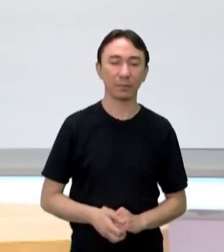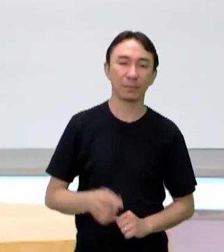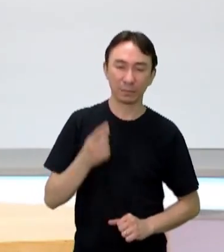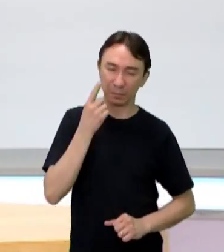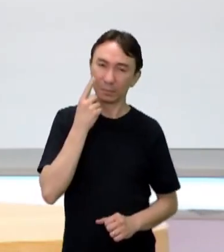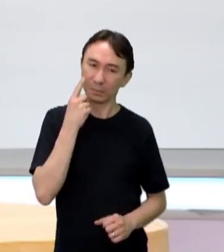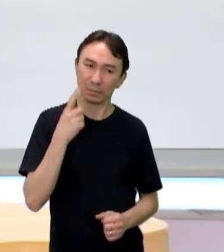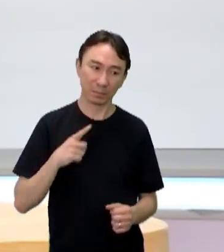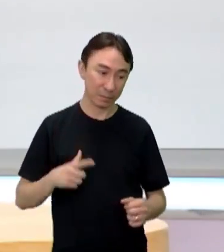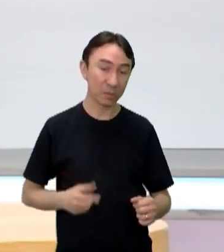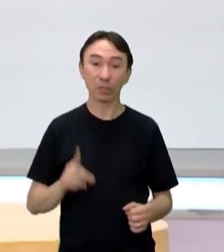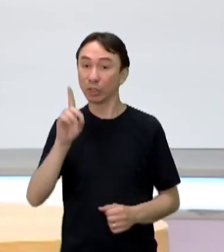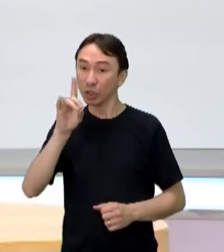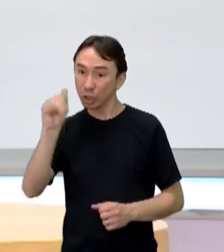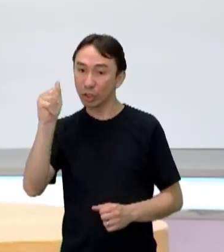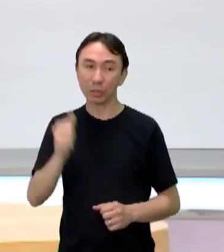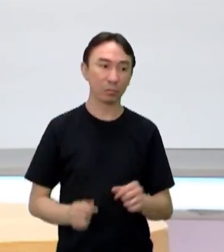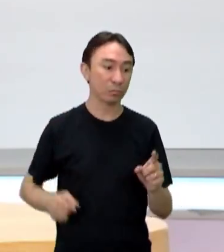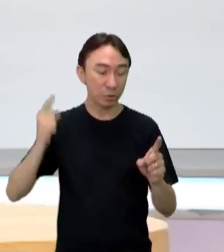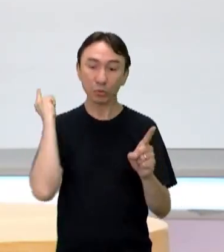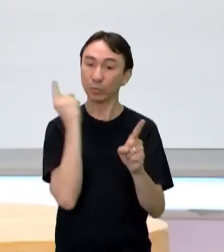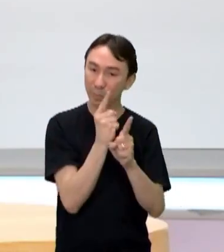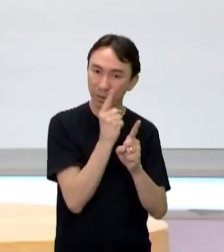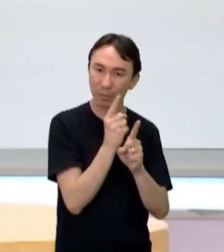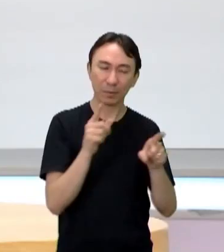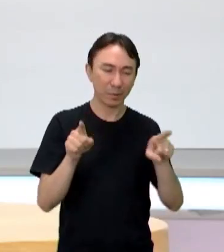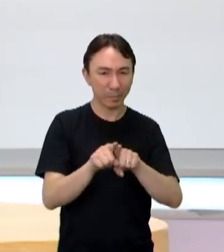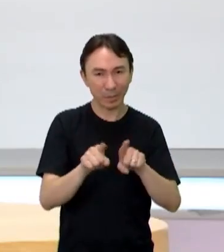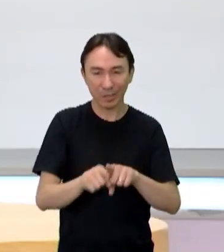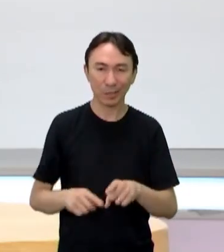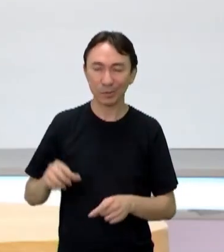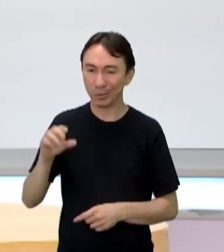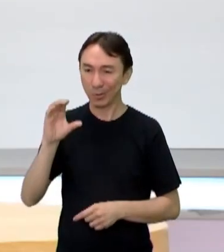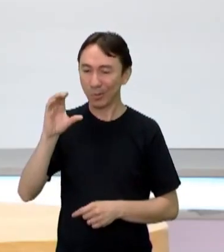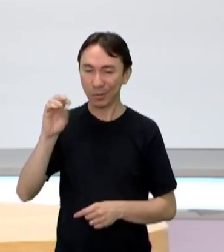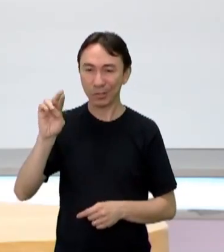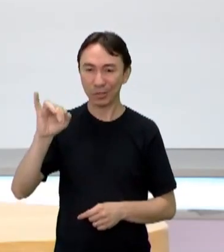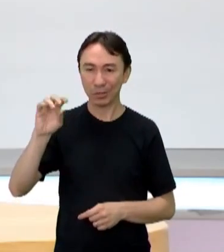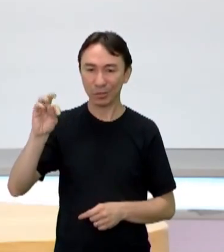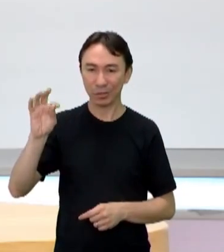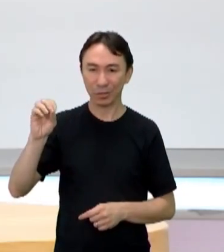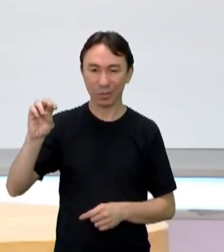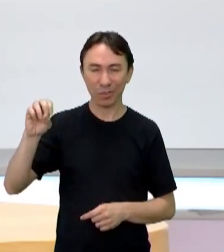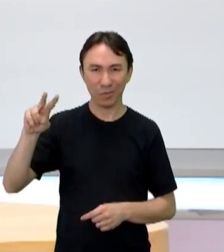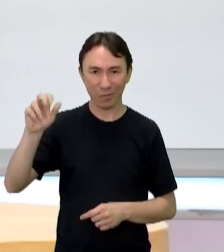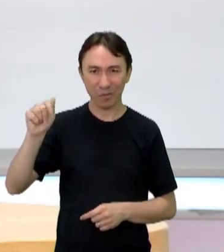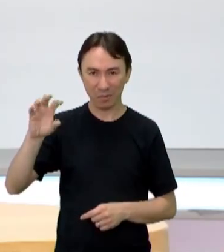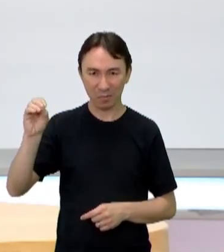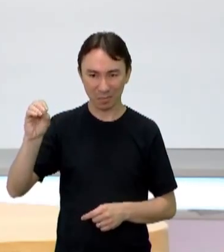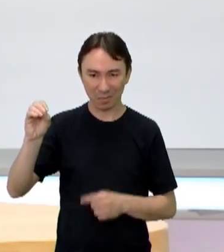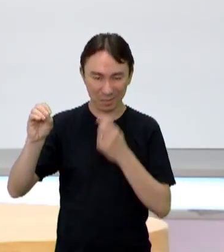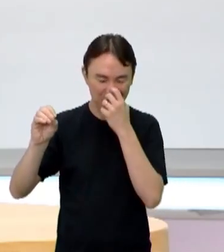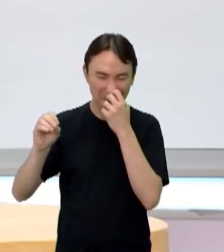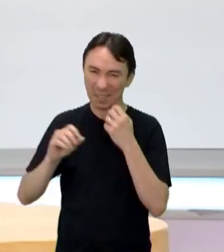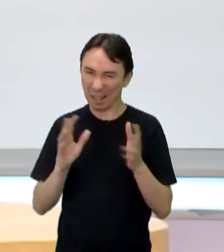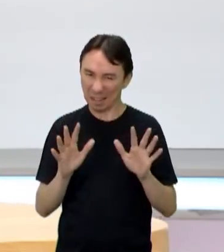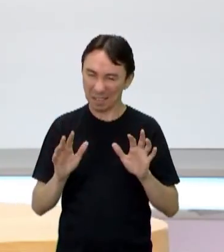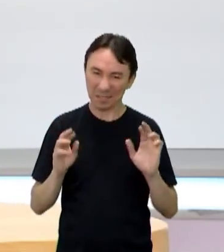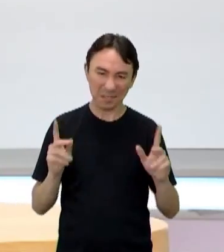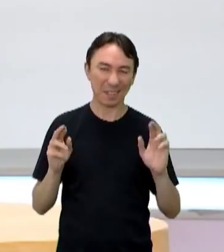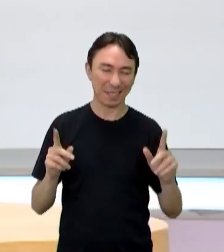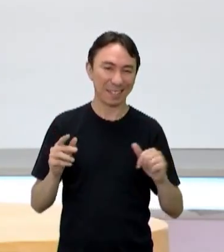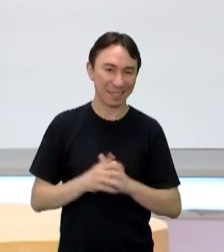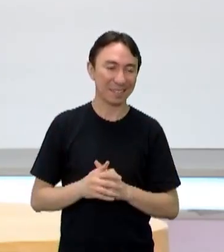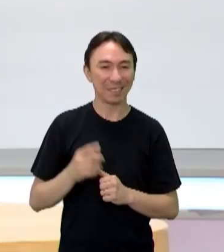dia do Cristóvão Colombo, mas não era essa a intenção. Não. Né? O fato ficou bem claro ali, né? Sim. A informação. A explicação